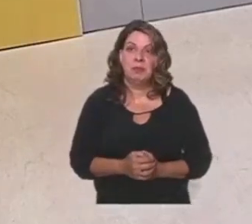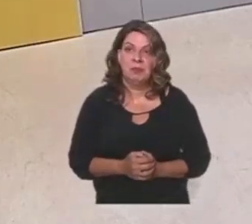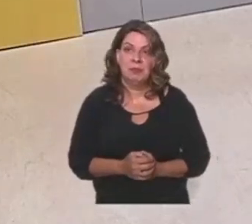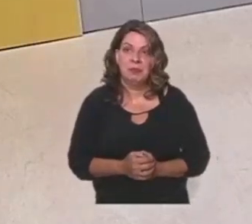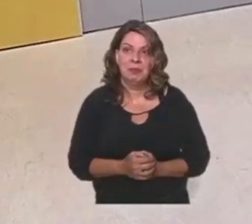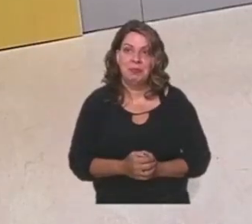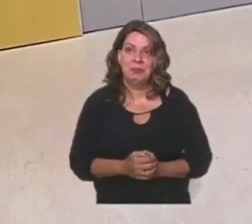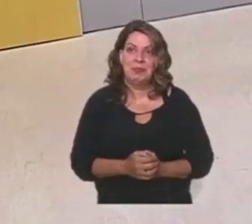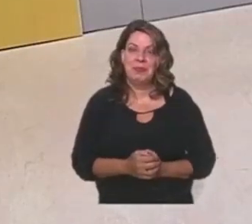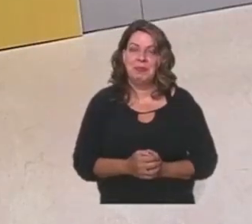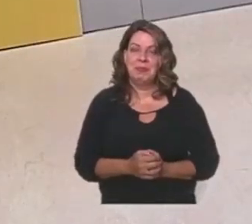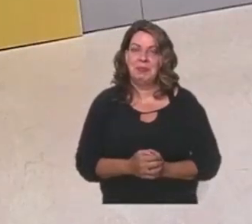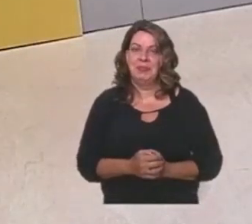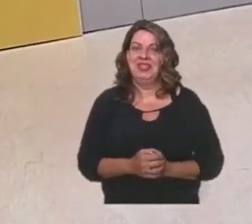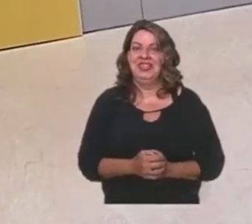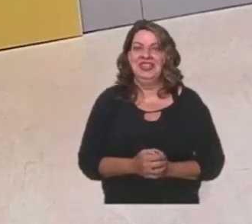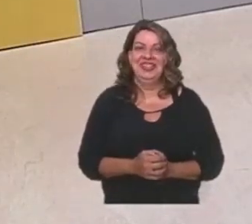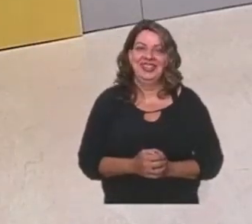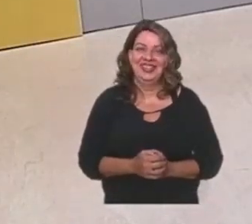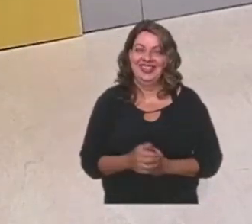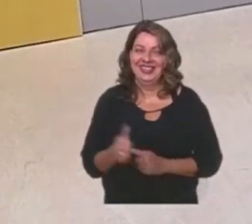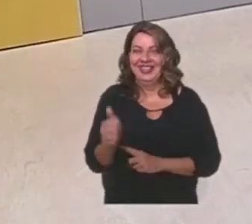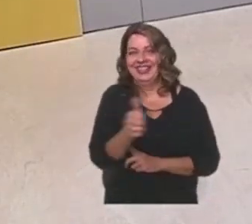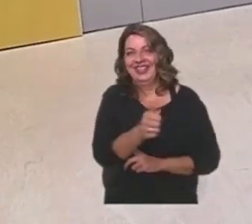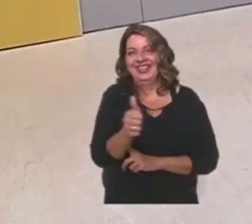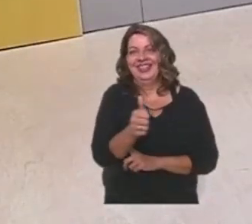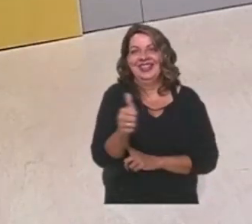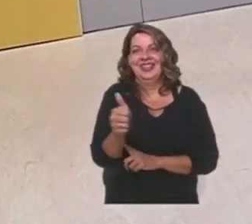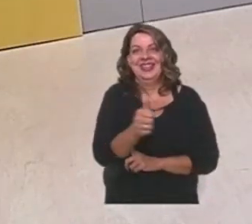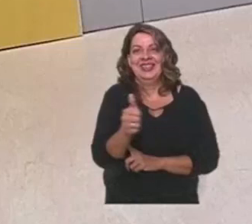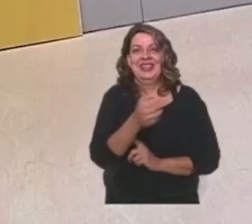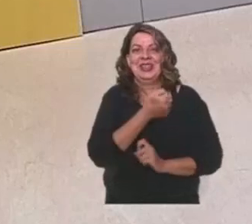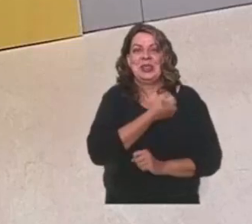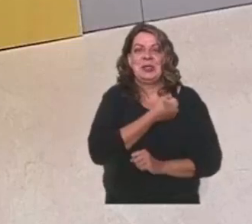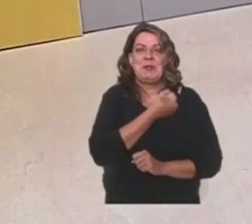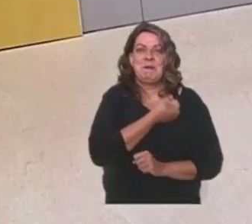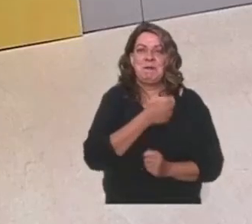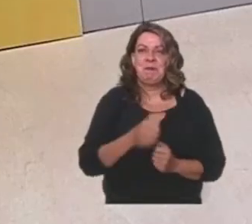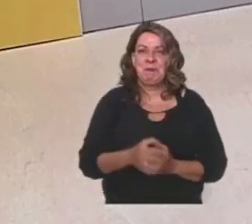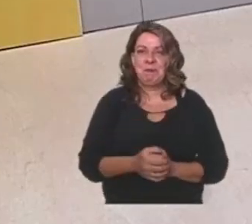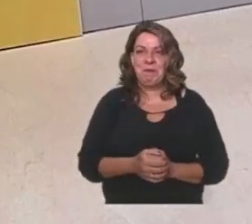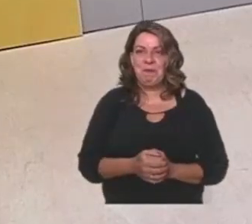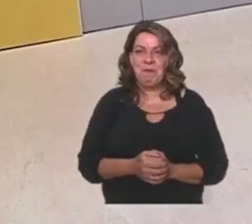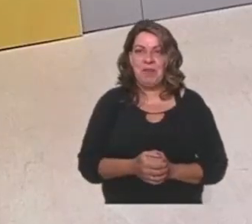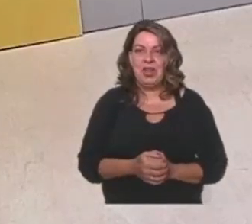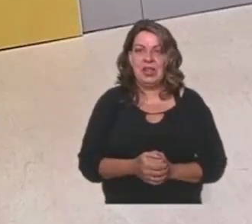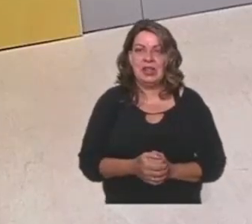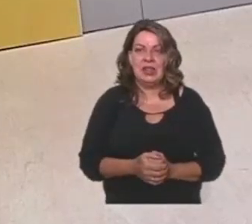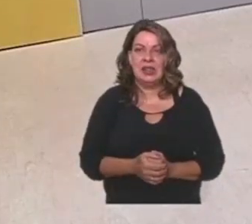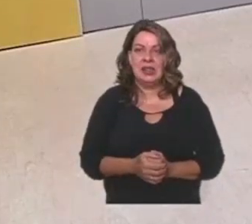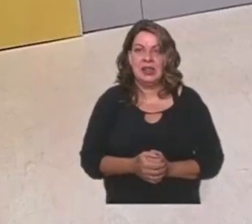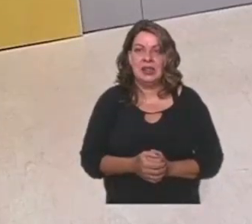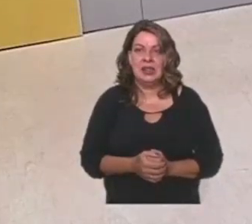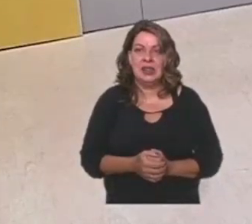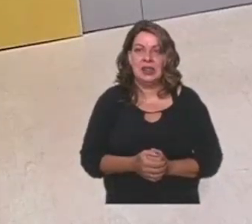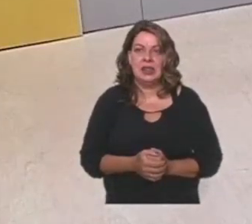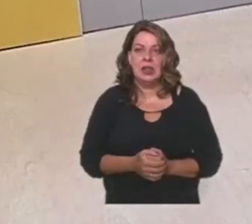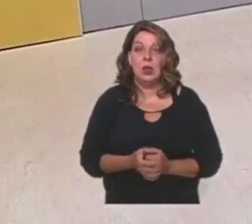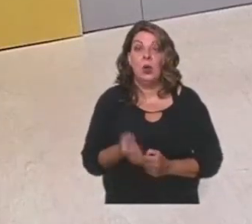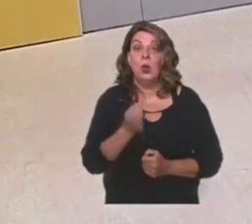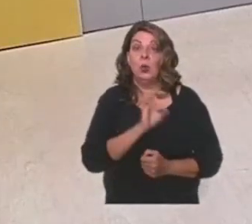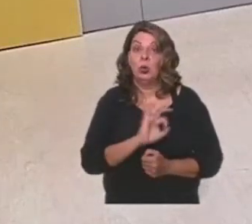4. Marque comigo número 11. Número 11. Ótimo domingo aí para Aline, Andrade,